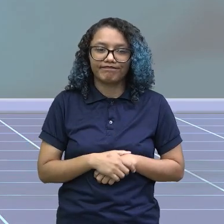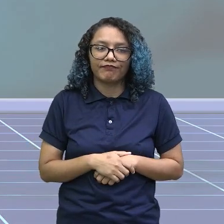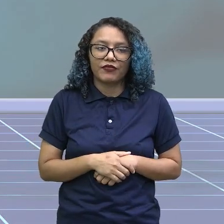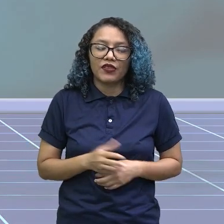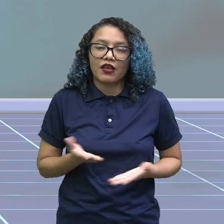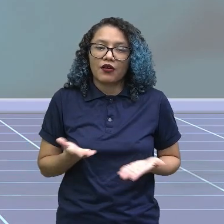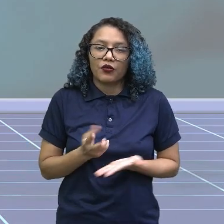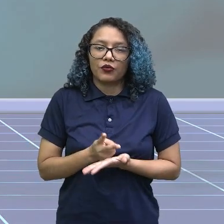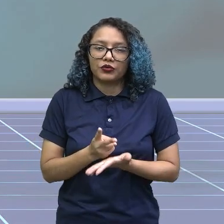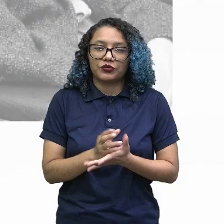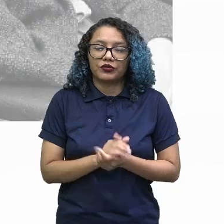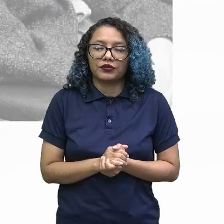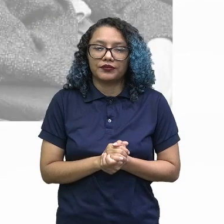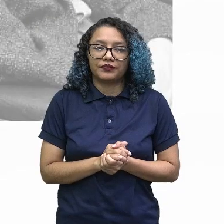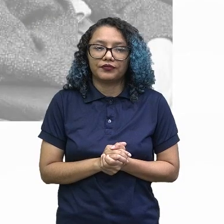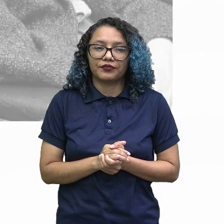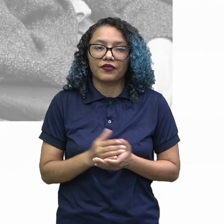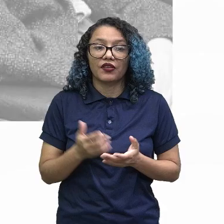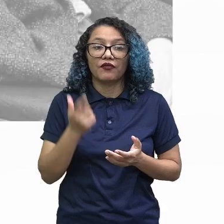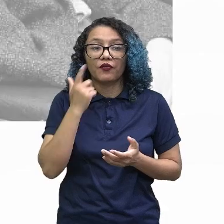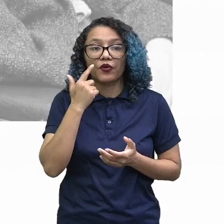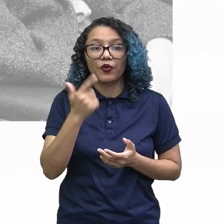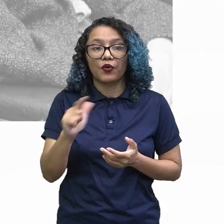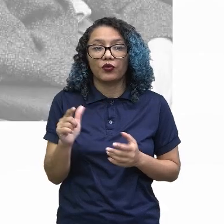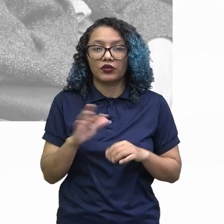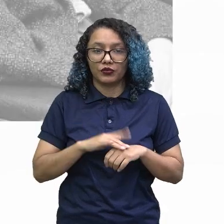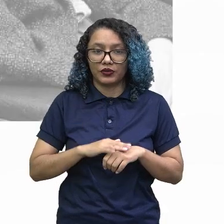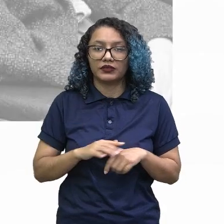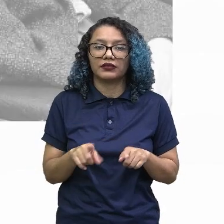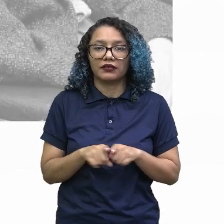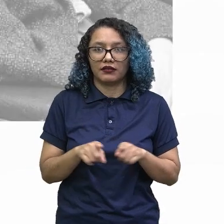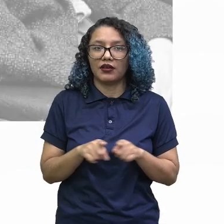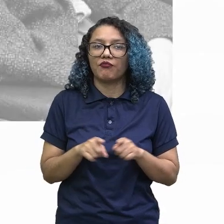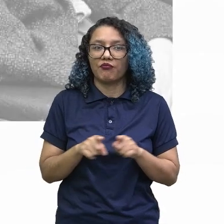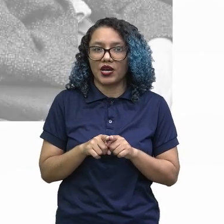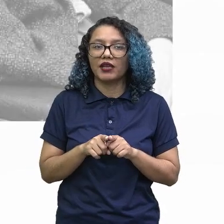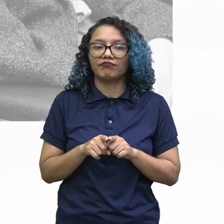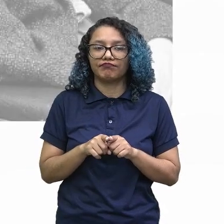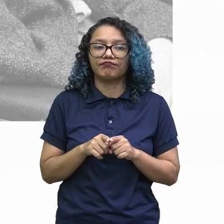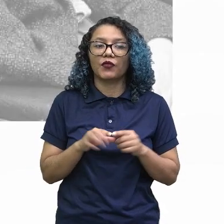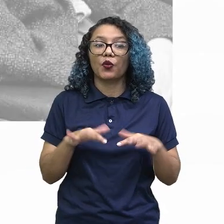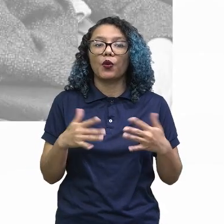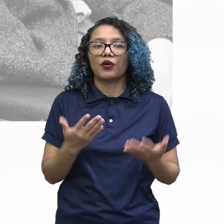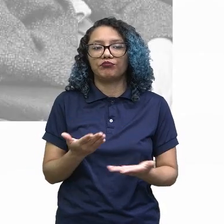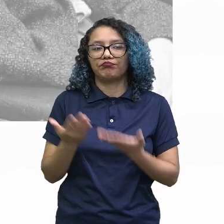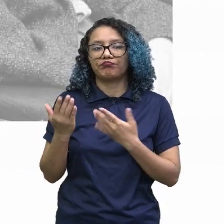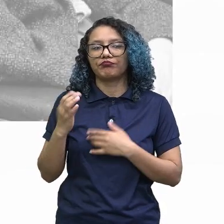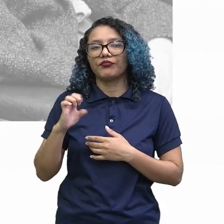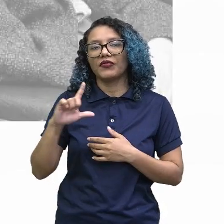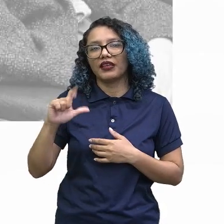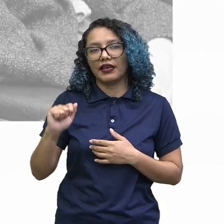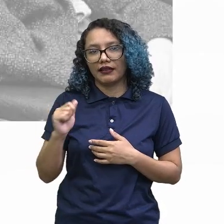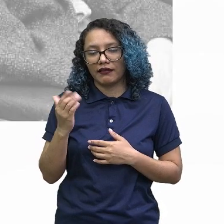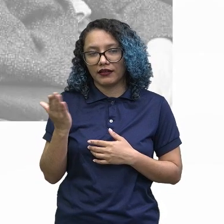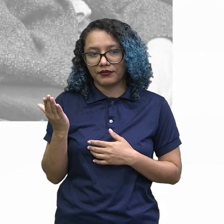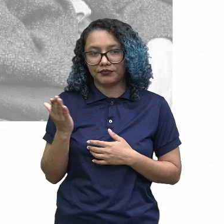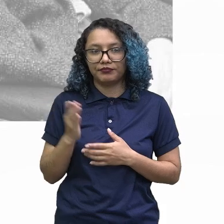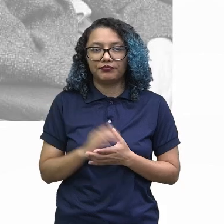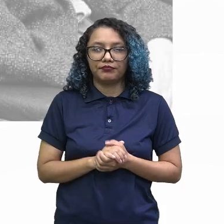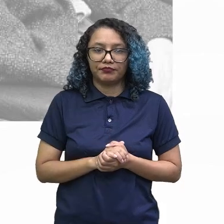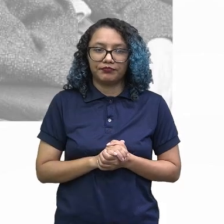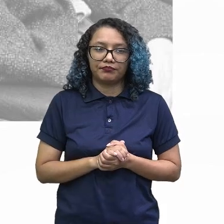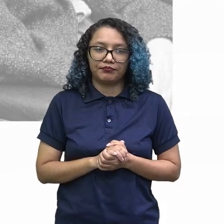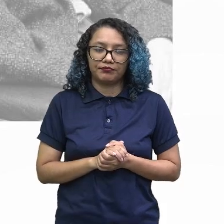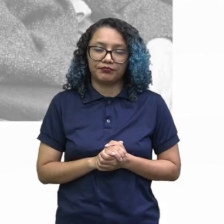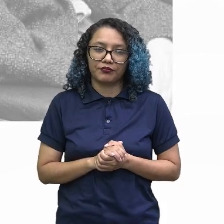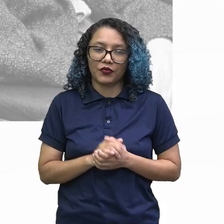continuar e agora a gente vai observar aí uma outra doença neurodegenerativa, que é a esclerose lateral